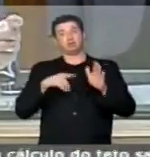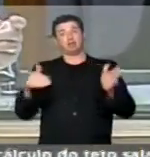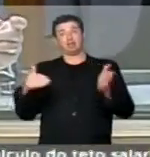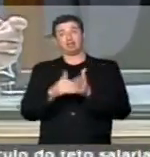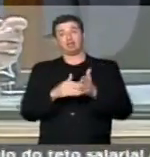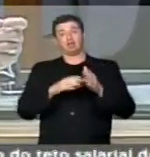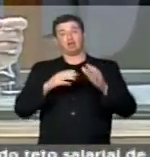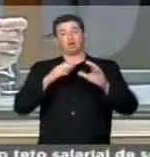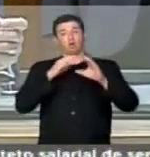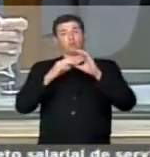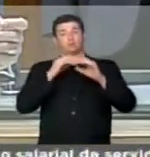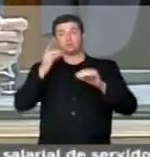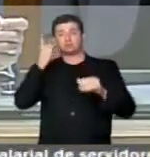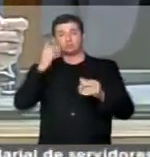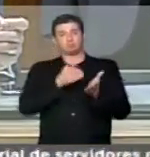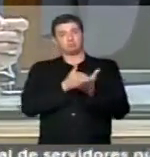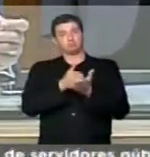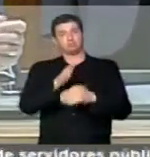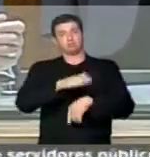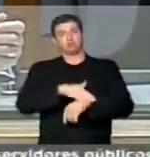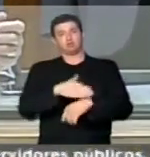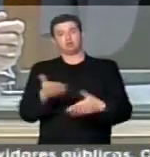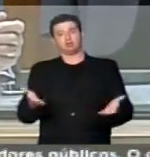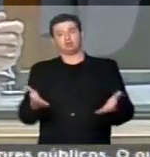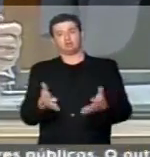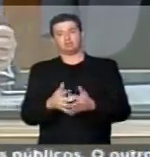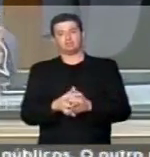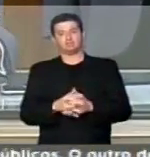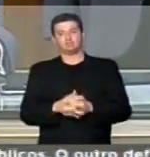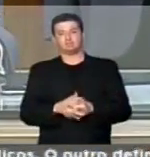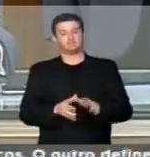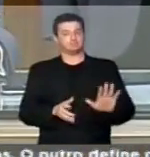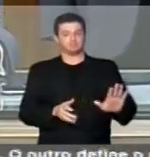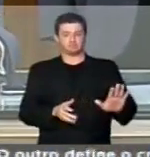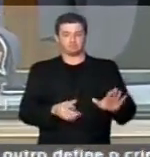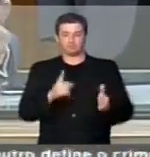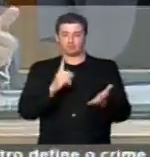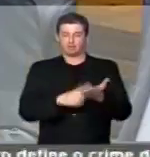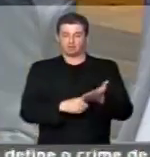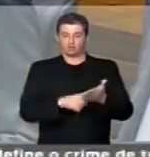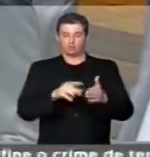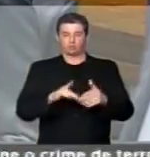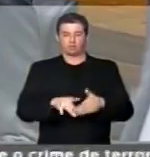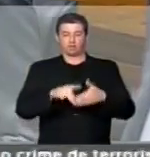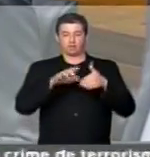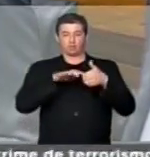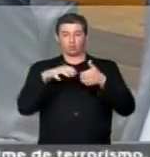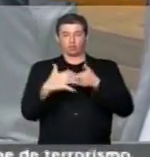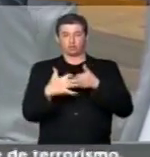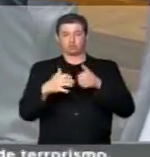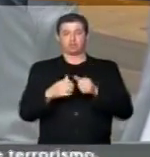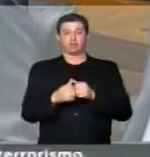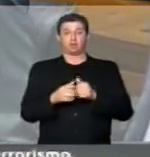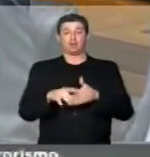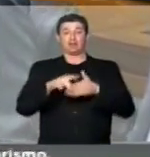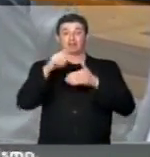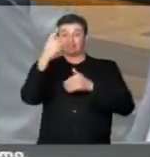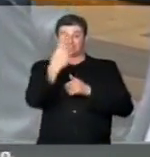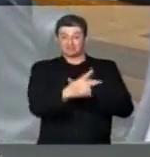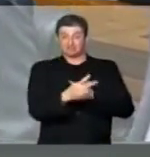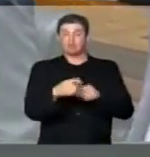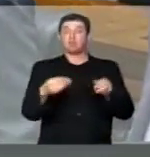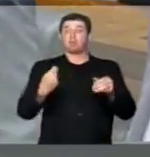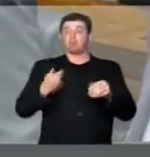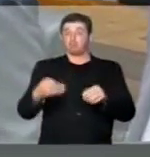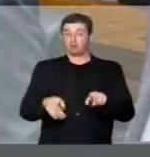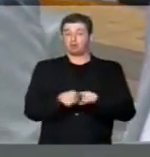comunicações parlamentares. Eu pedi a Vossa Excelência que cumprisse a pauta. É o que está aqui colocado. Deputado, houve um acordo dos líderes, Vossa Excelência. O líder de Vossa Excelência participou da